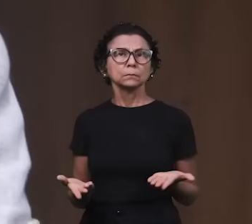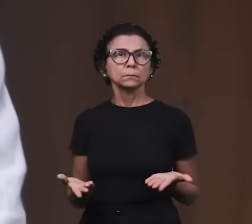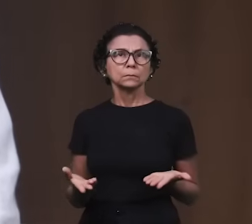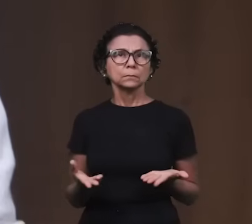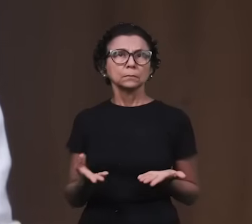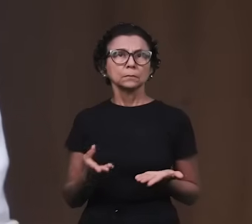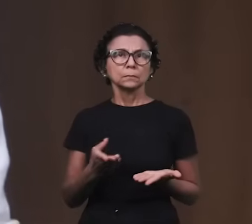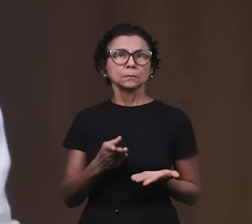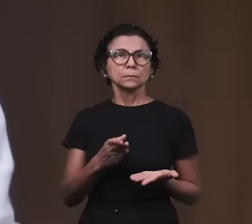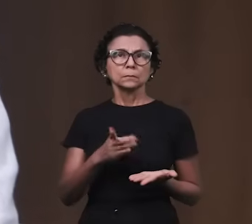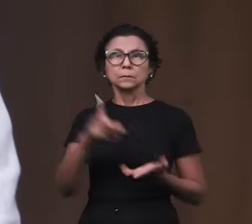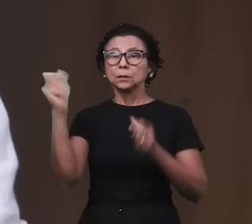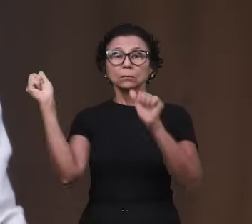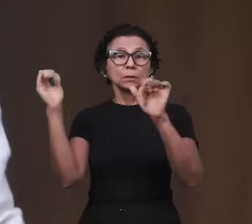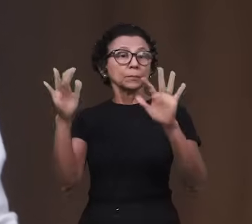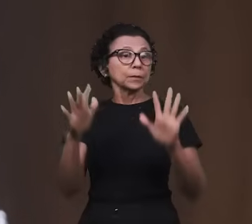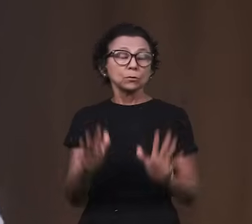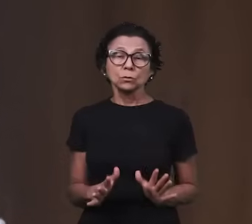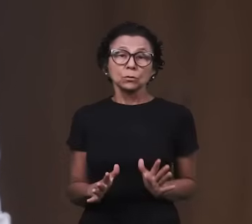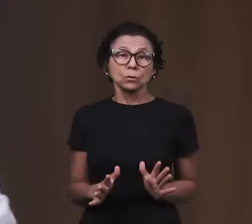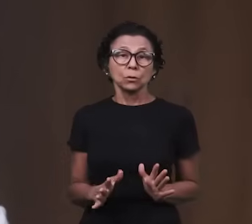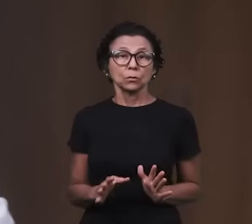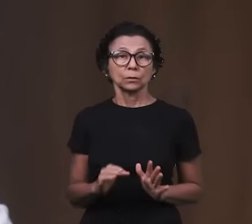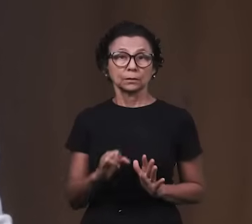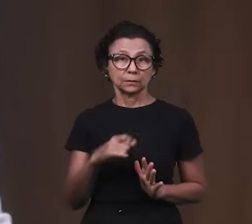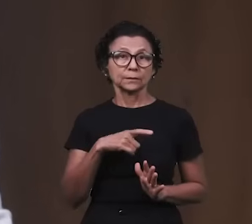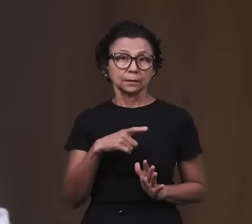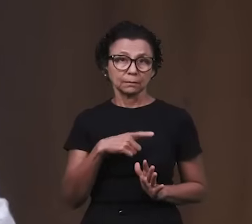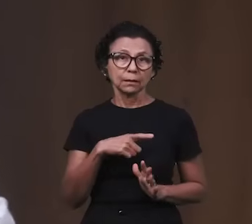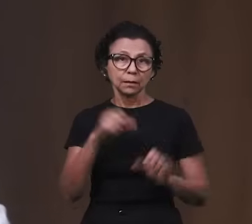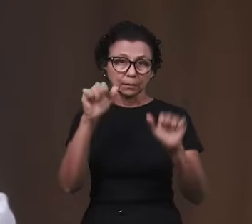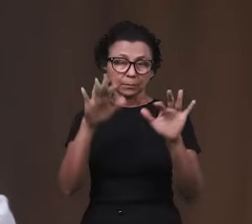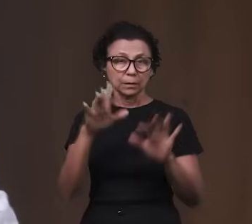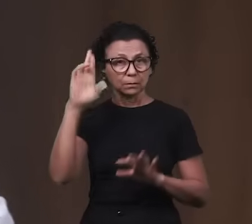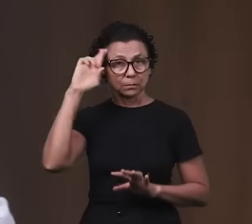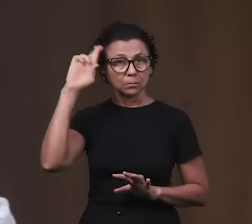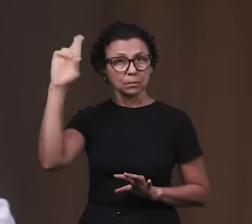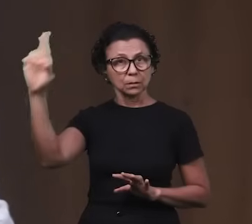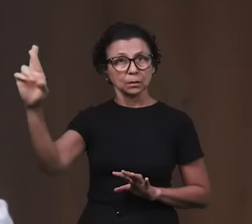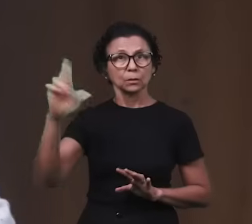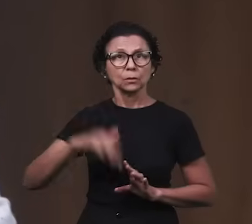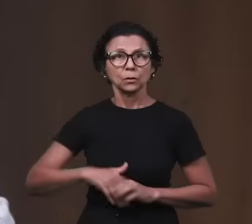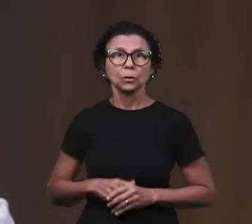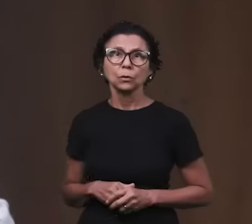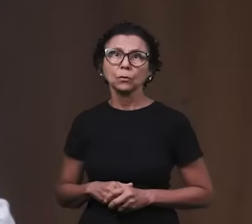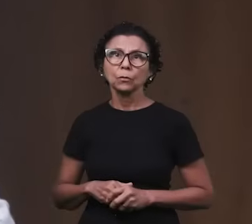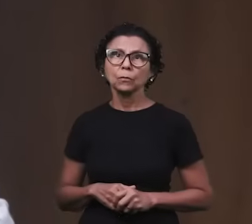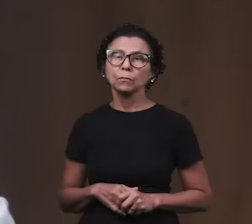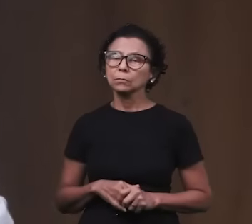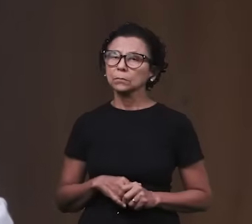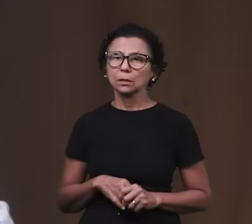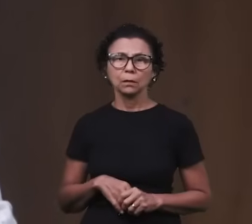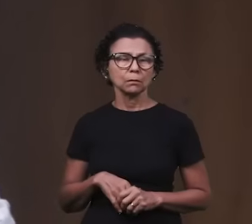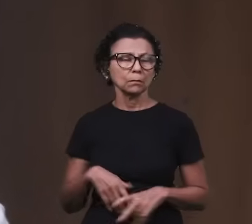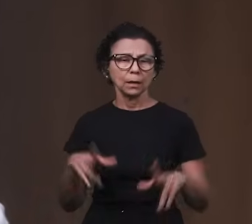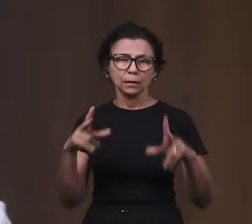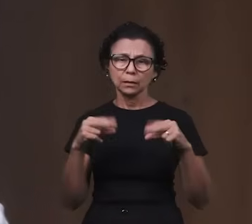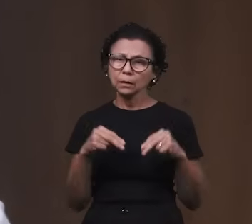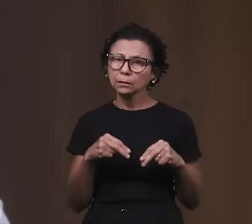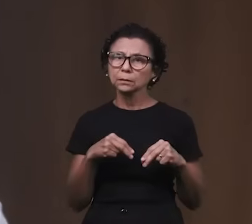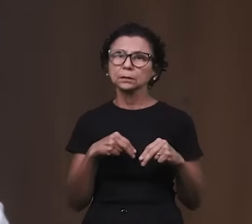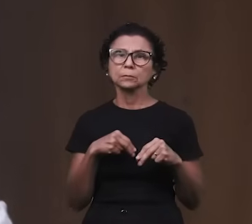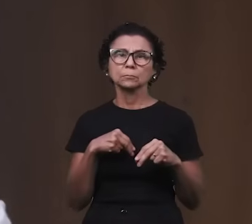Porque é a bênção do Senhor que enriquece. Se você tem a bênção do Senhor, você vem os atributos, as bênçãos ali, os